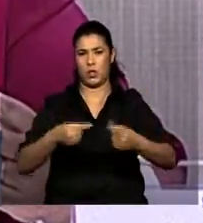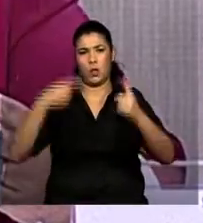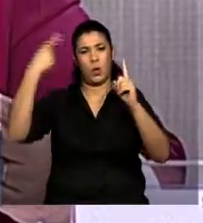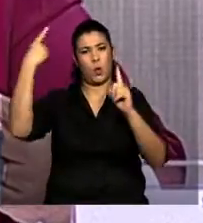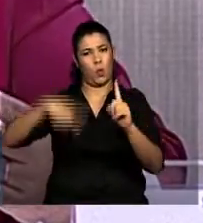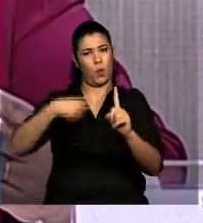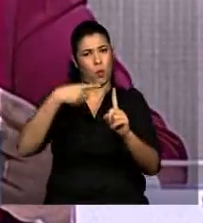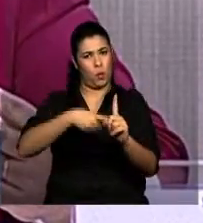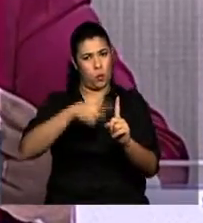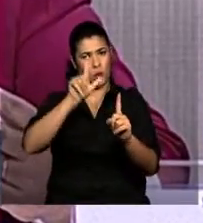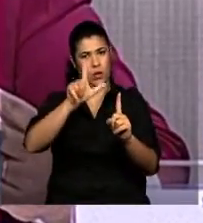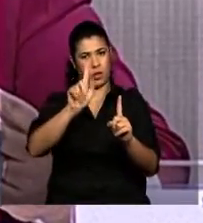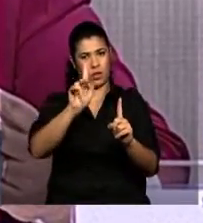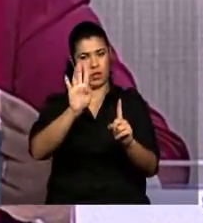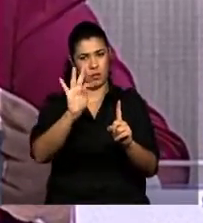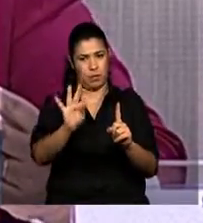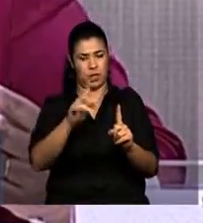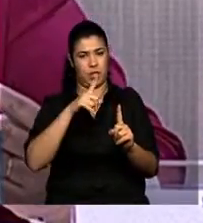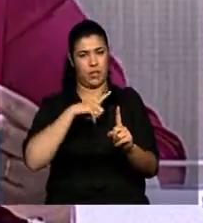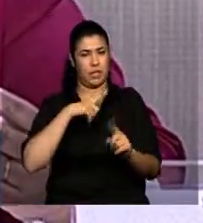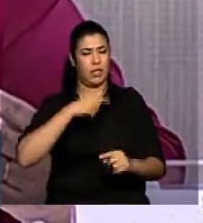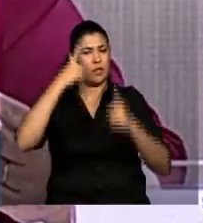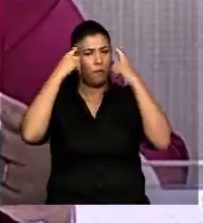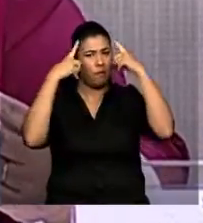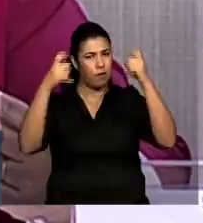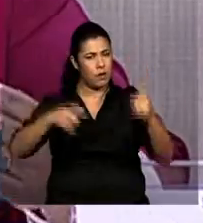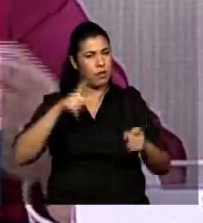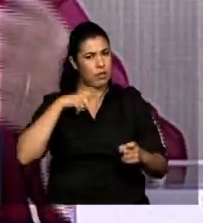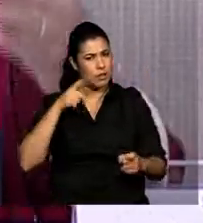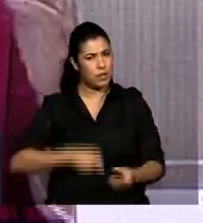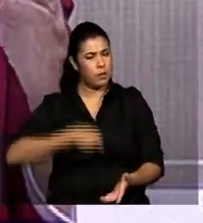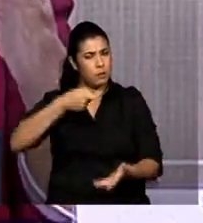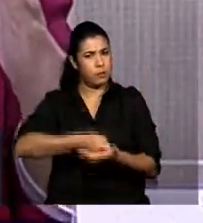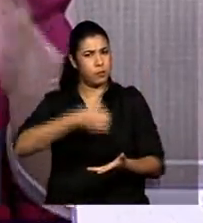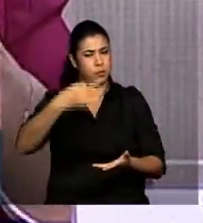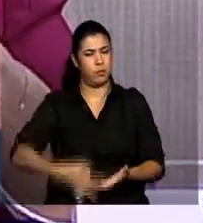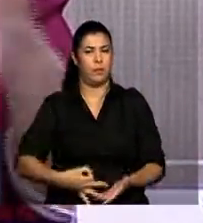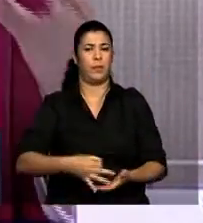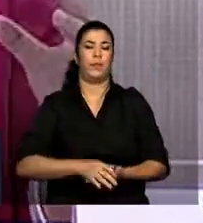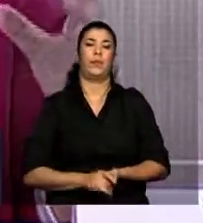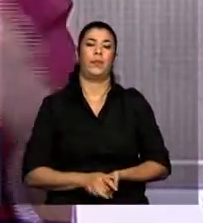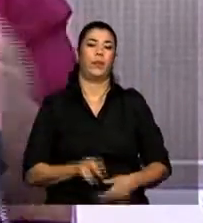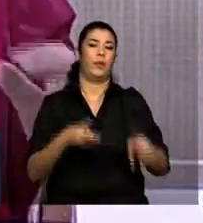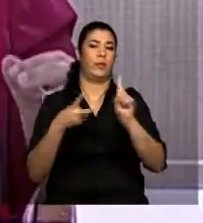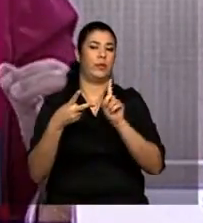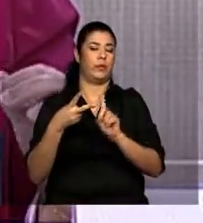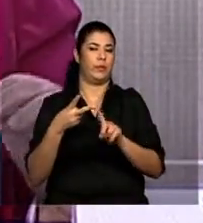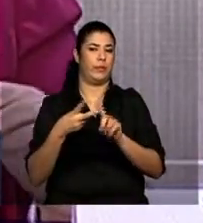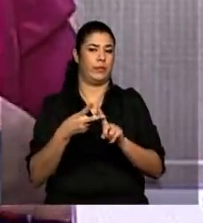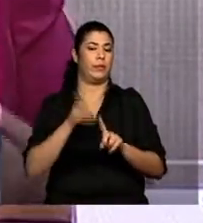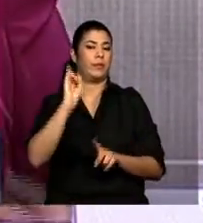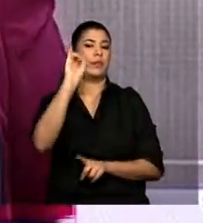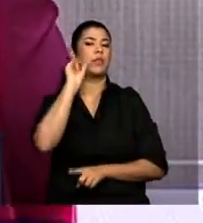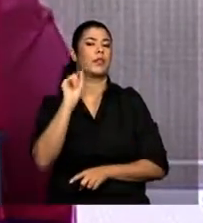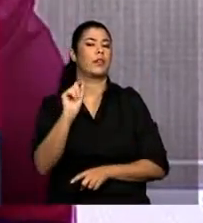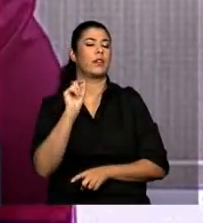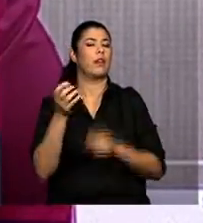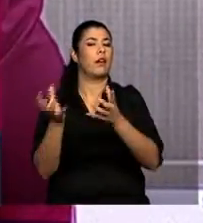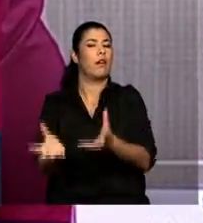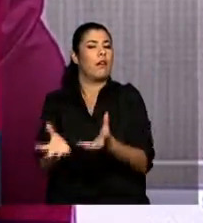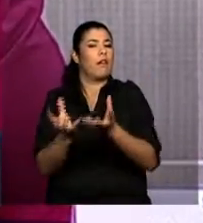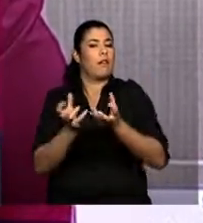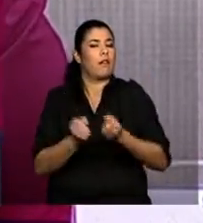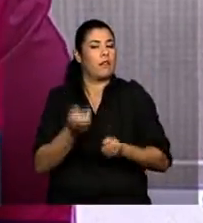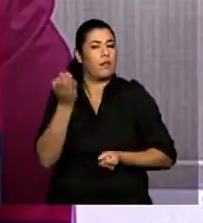LGBTs sejam, a violência seja punida. E a outra ação muito importante é o